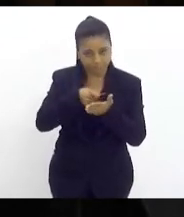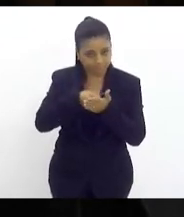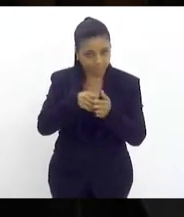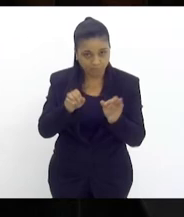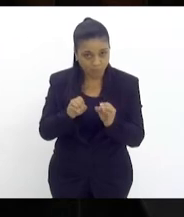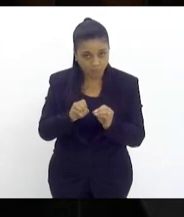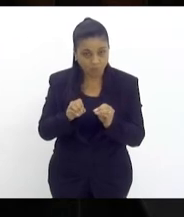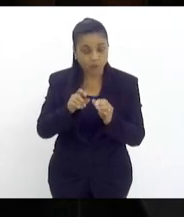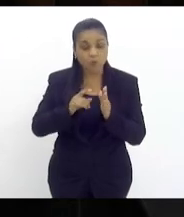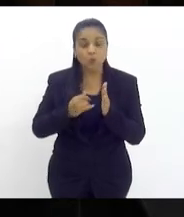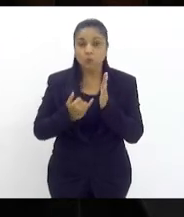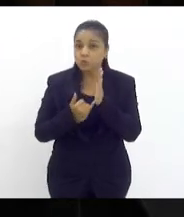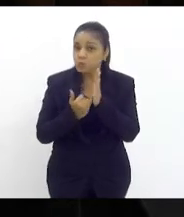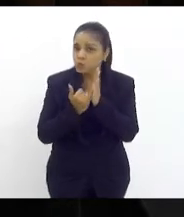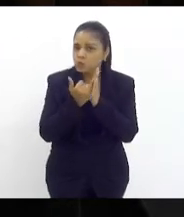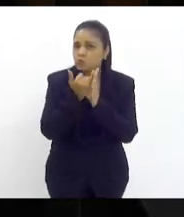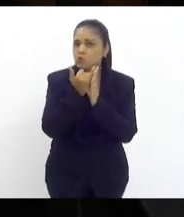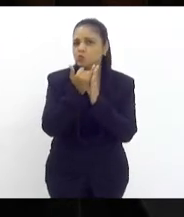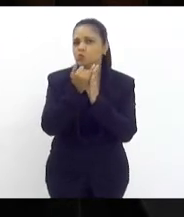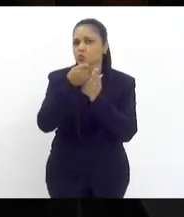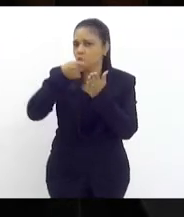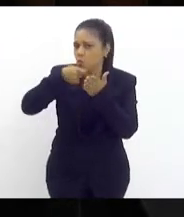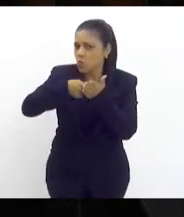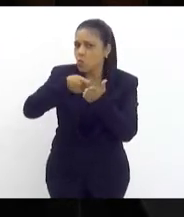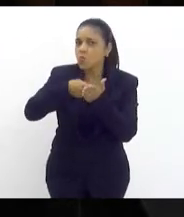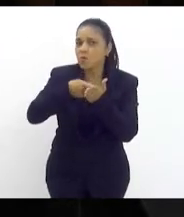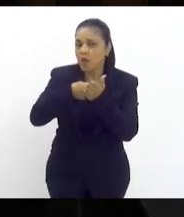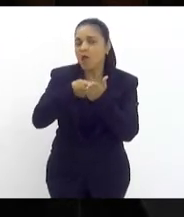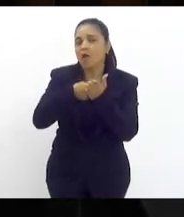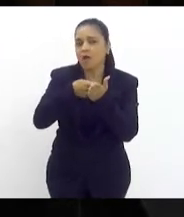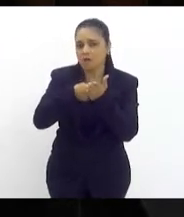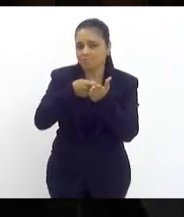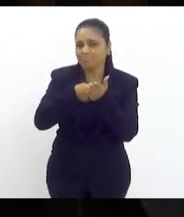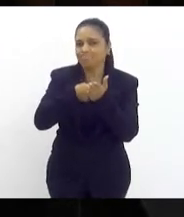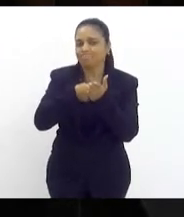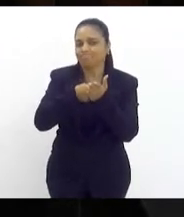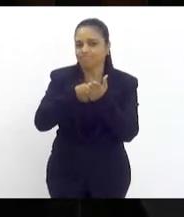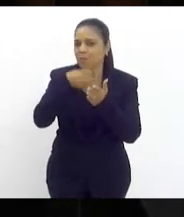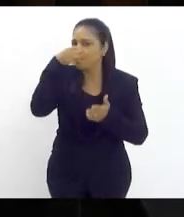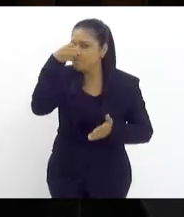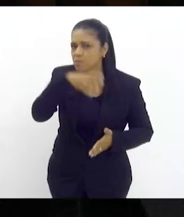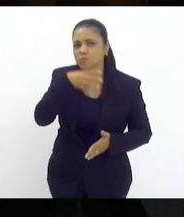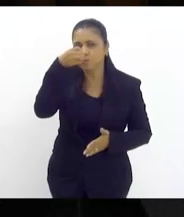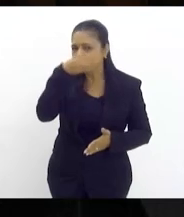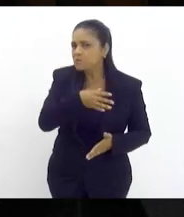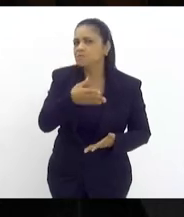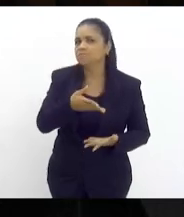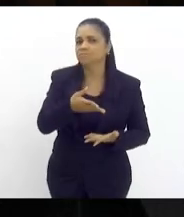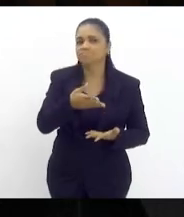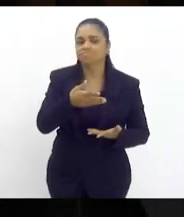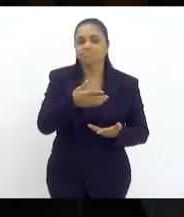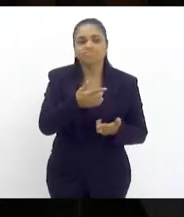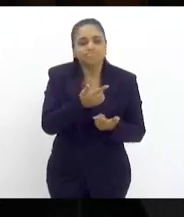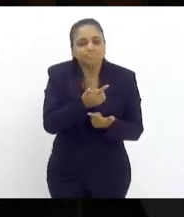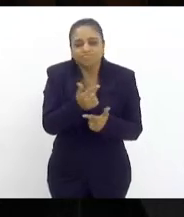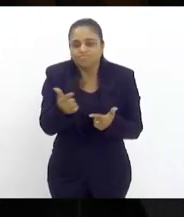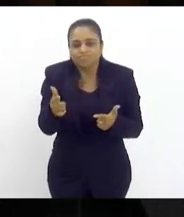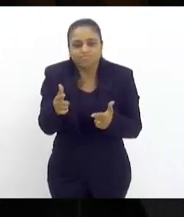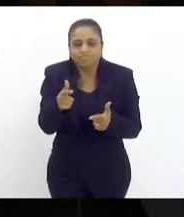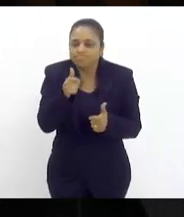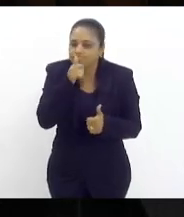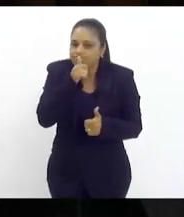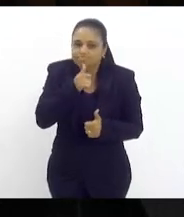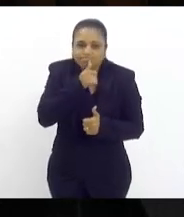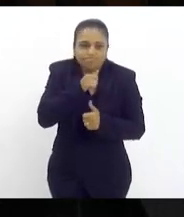os juros cobrados eram também extorsivos e não teríamos saída depois dos